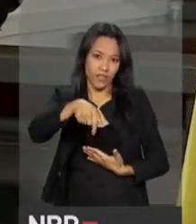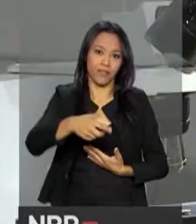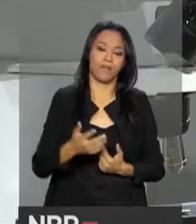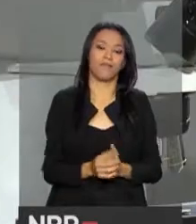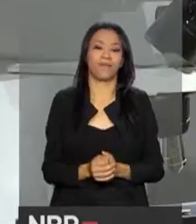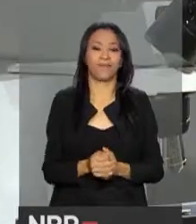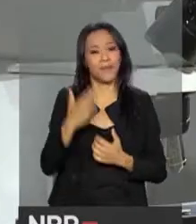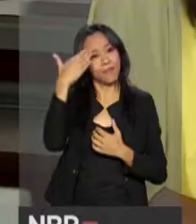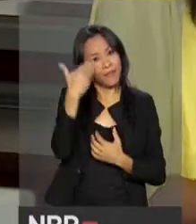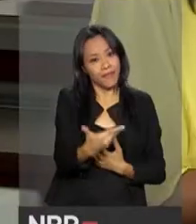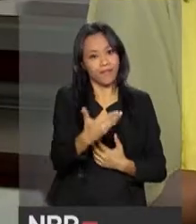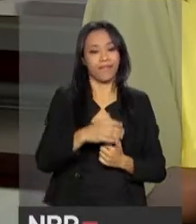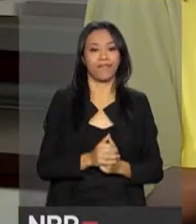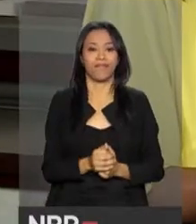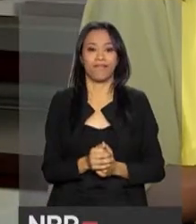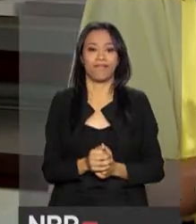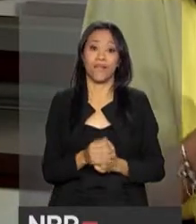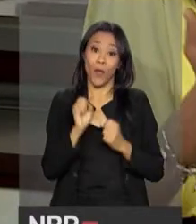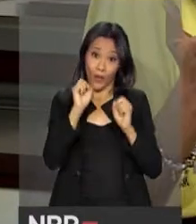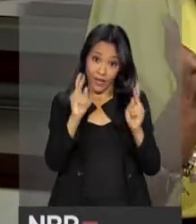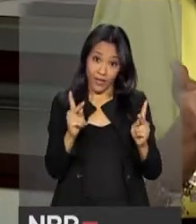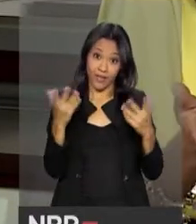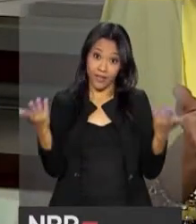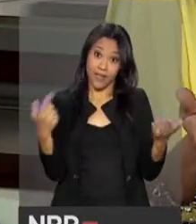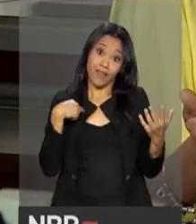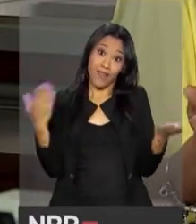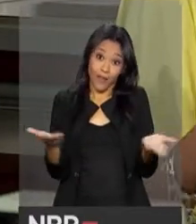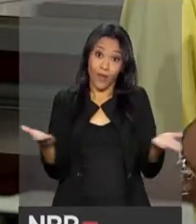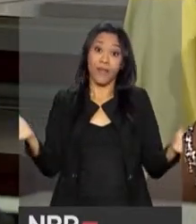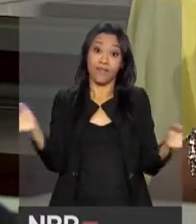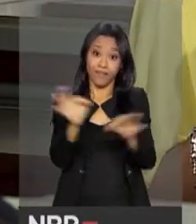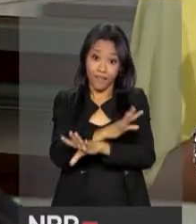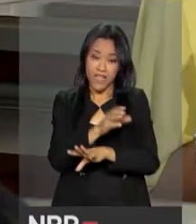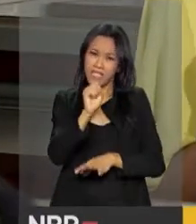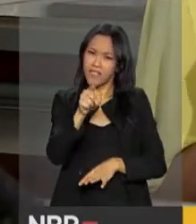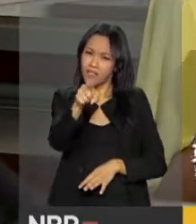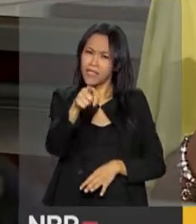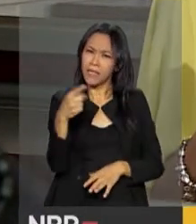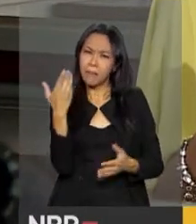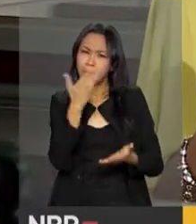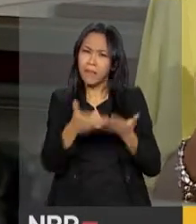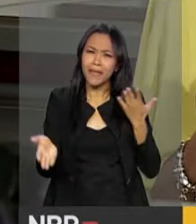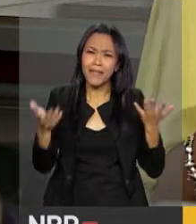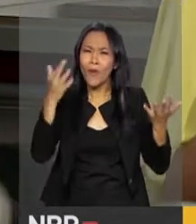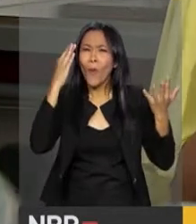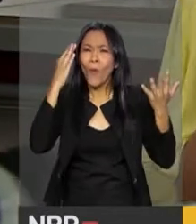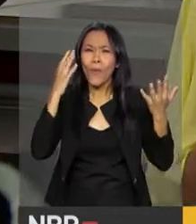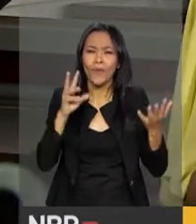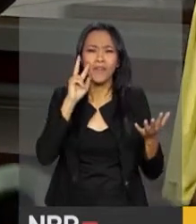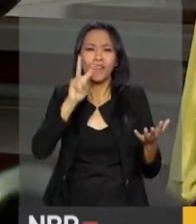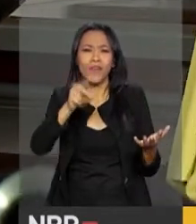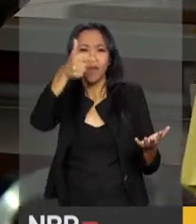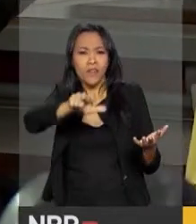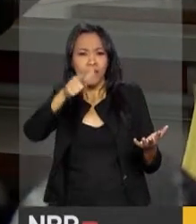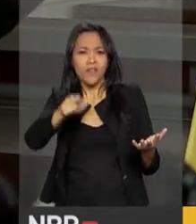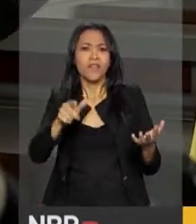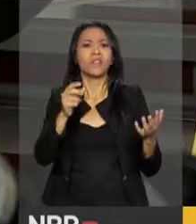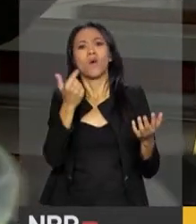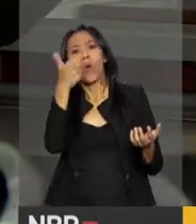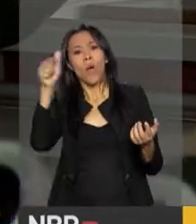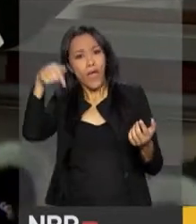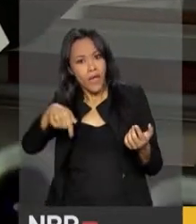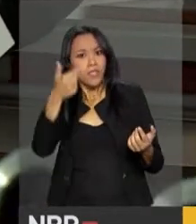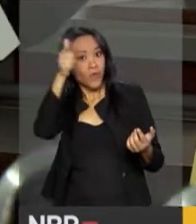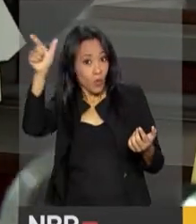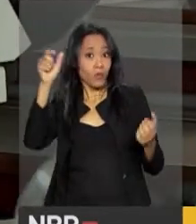entrevista obrigada rock o programa então está terminando mas se você perdeu algum trechinho ou quiser rever esse outros